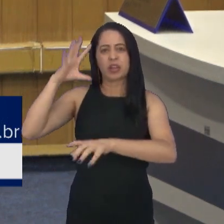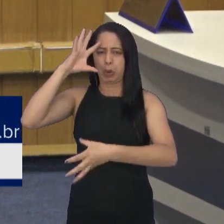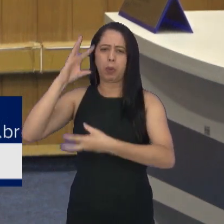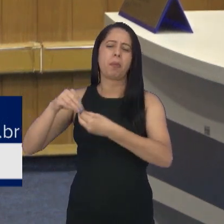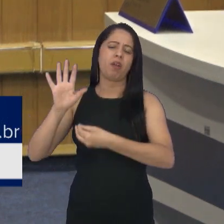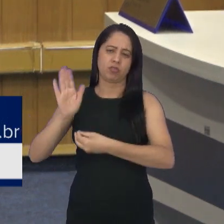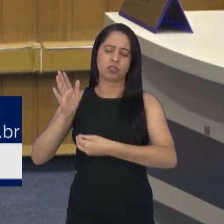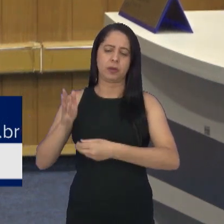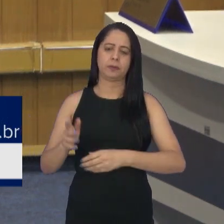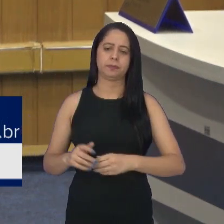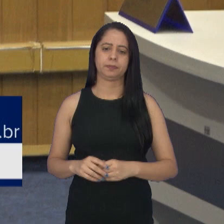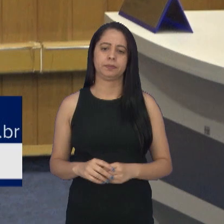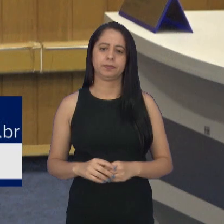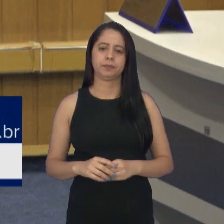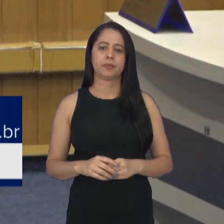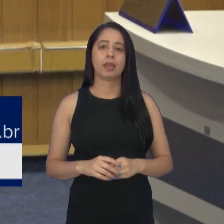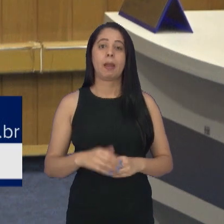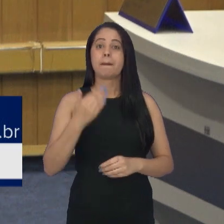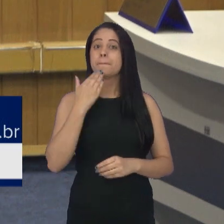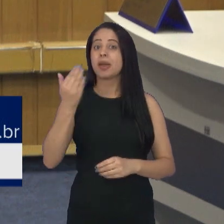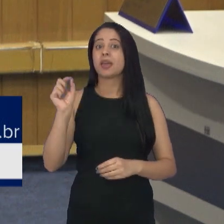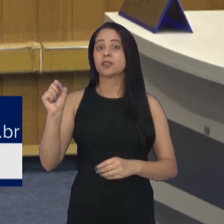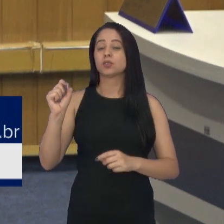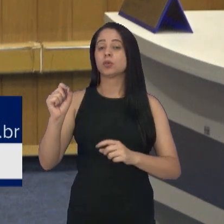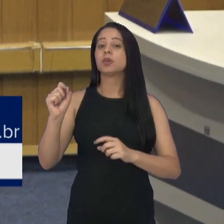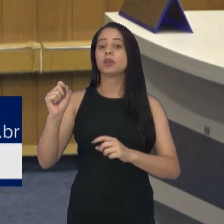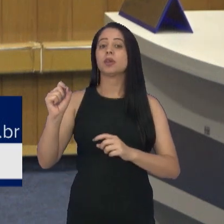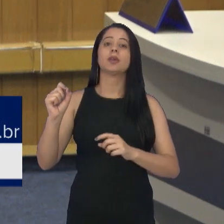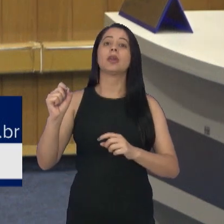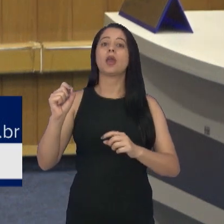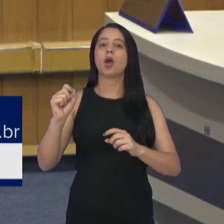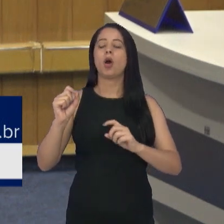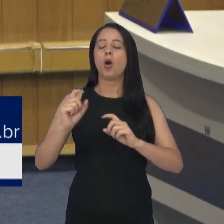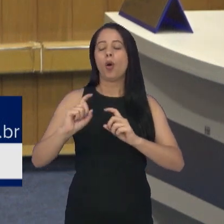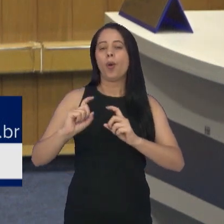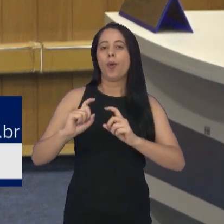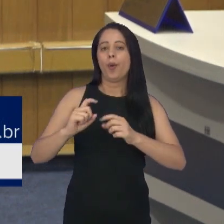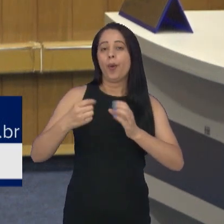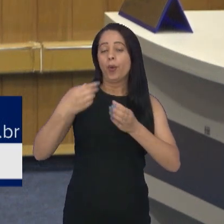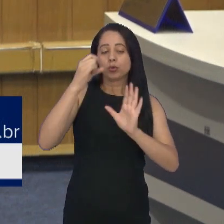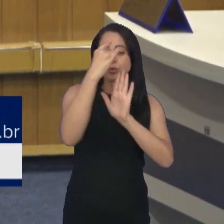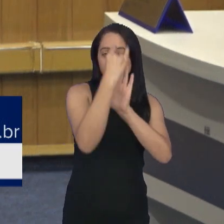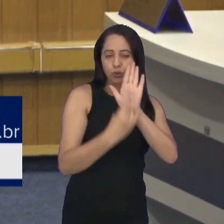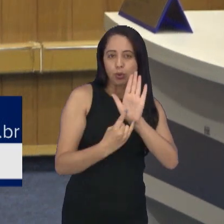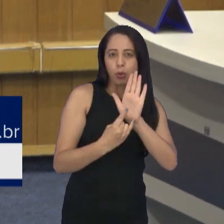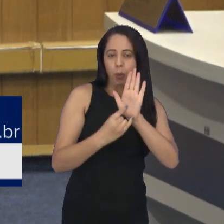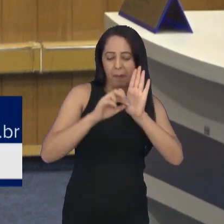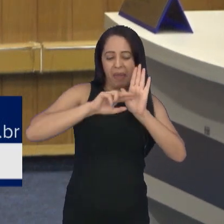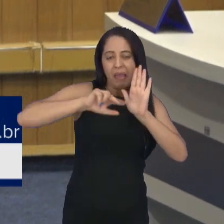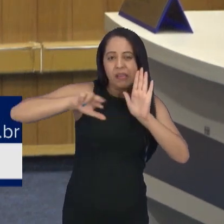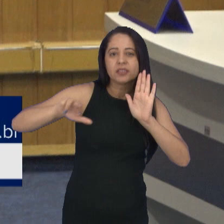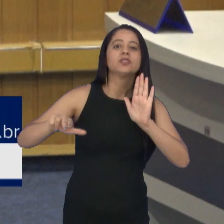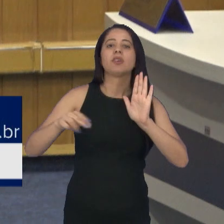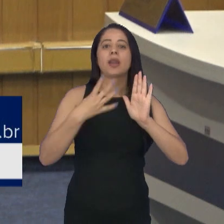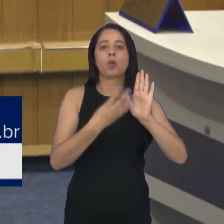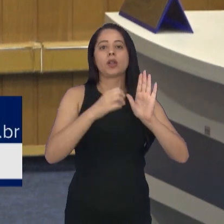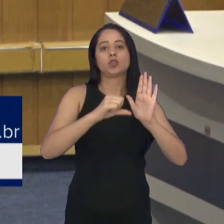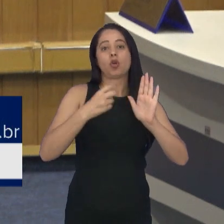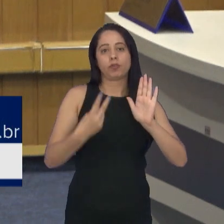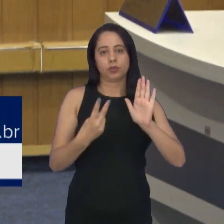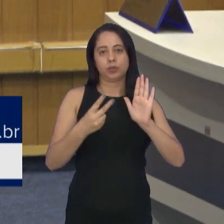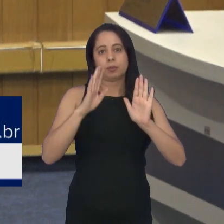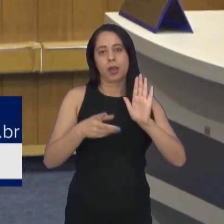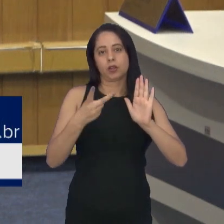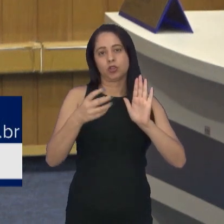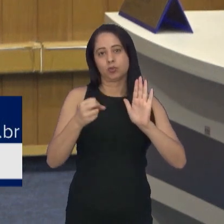vereadores. Solicita adiamento por uma sessão dos seguintes processos. Processo número